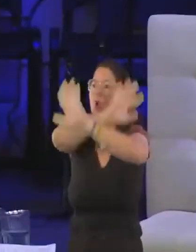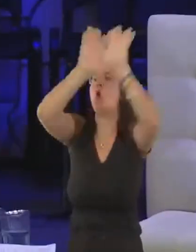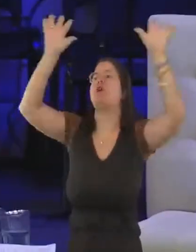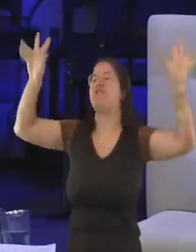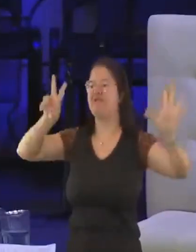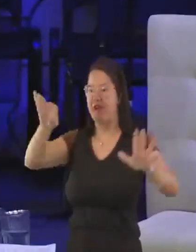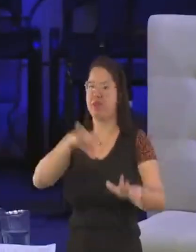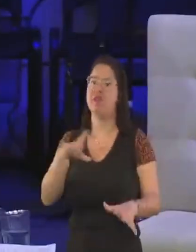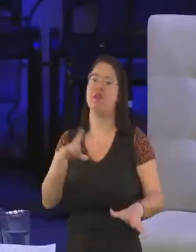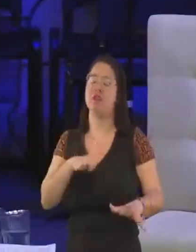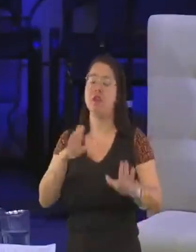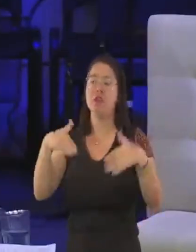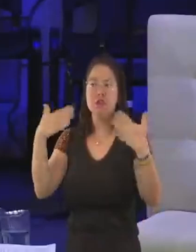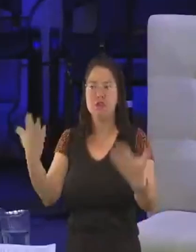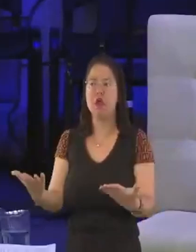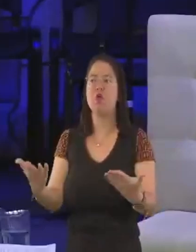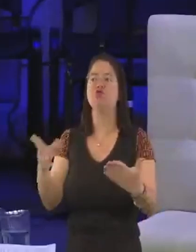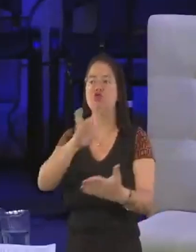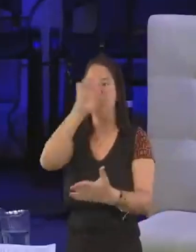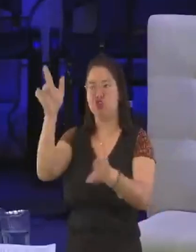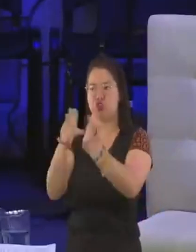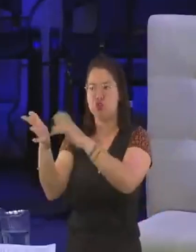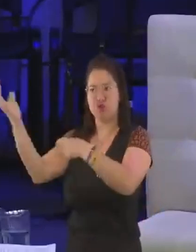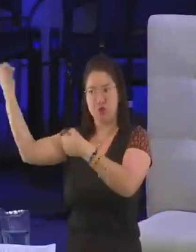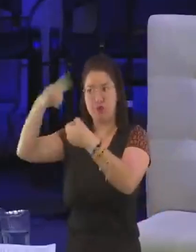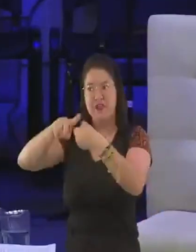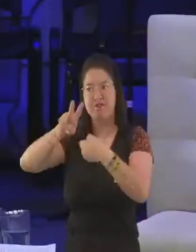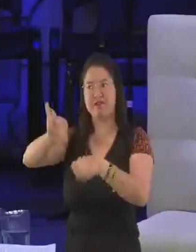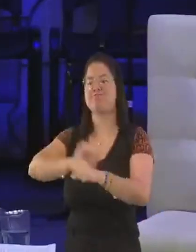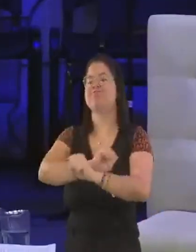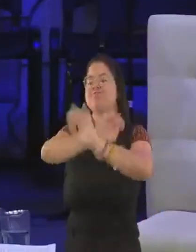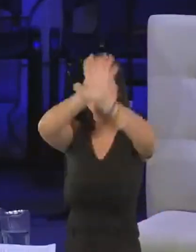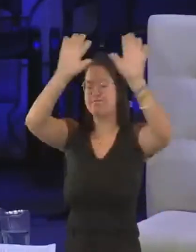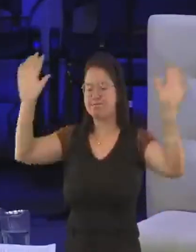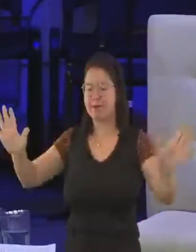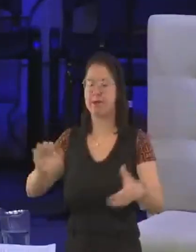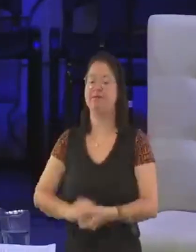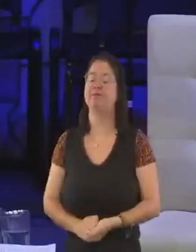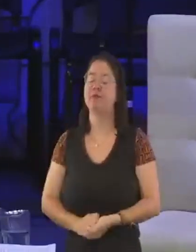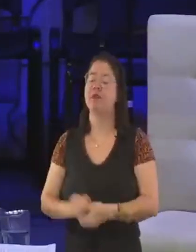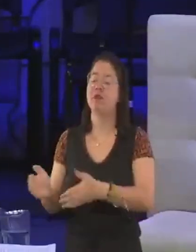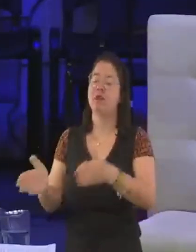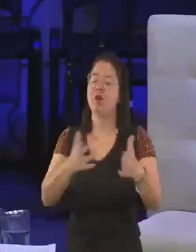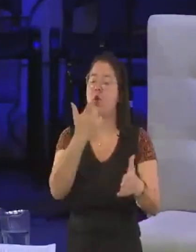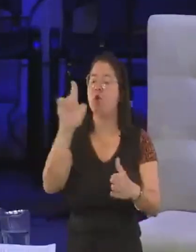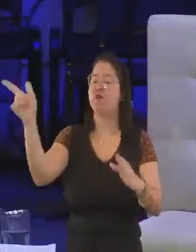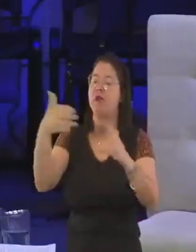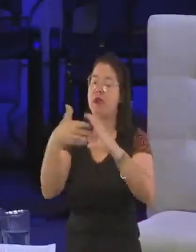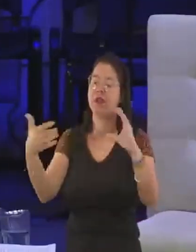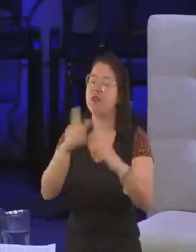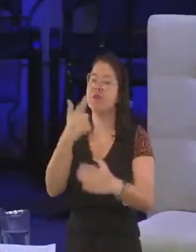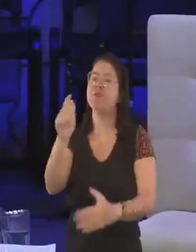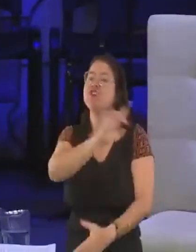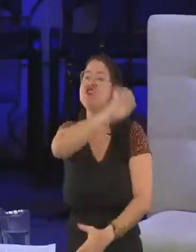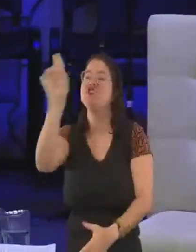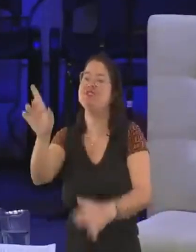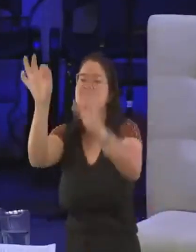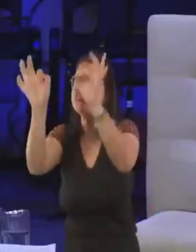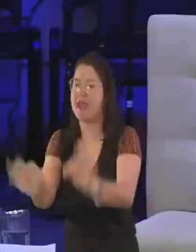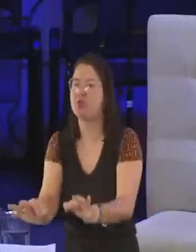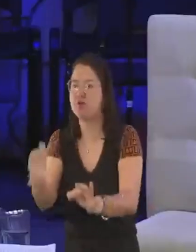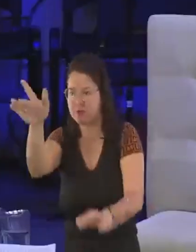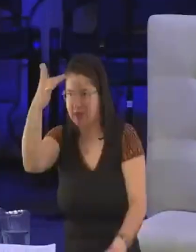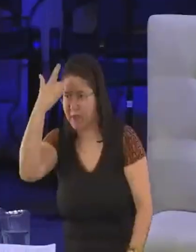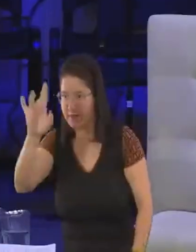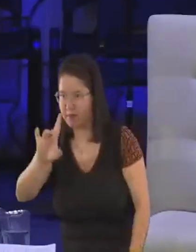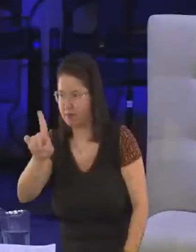de Jesus será gloriosa. Uma outra característica dessa volta é que não temos uma data marcada para Jesus